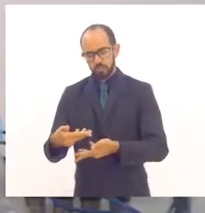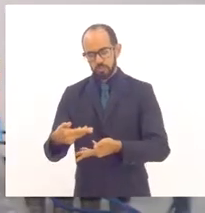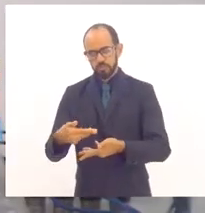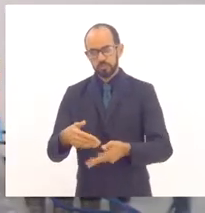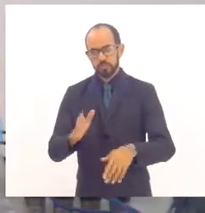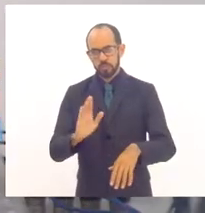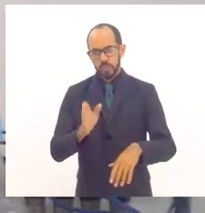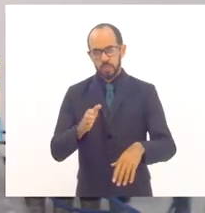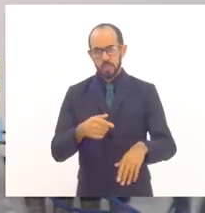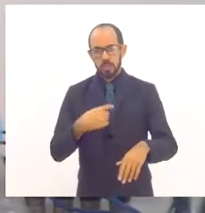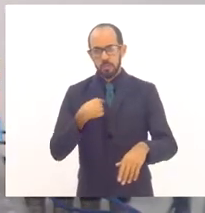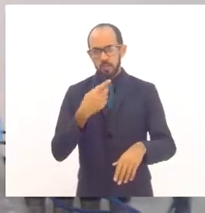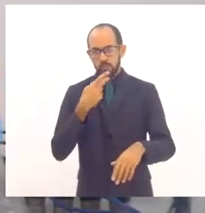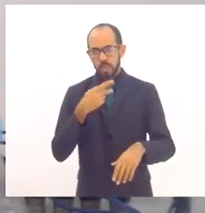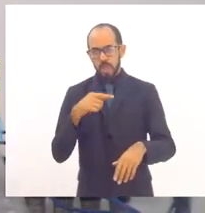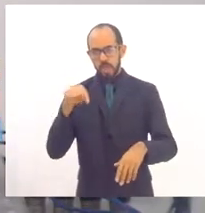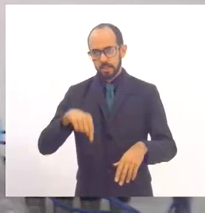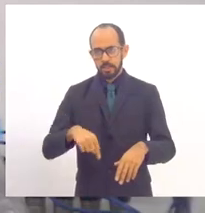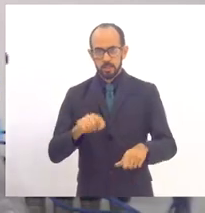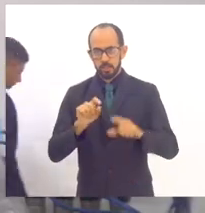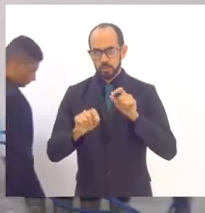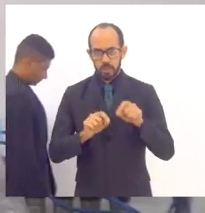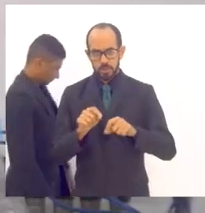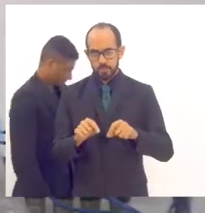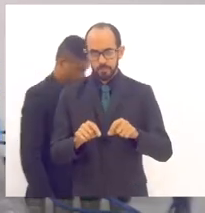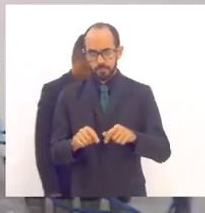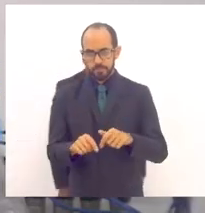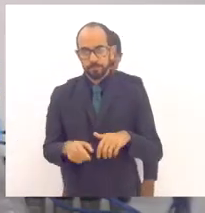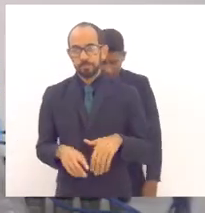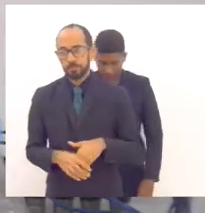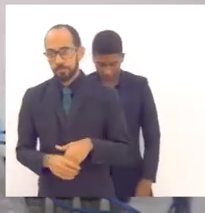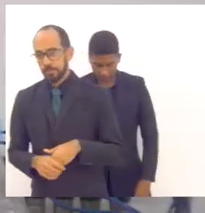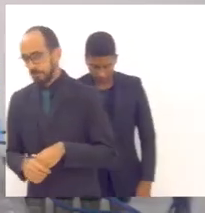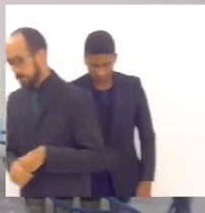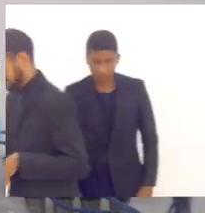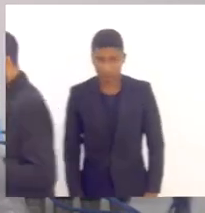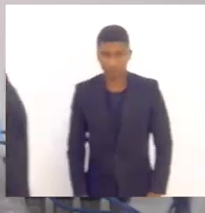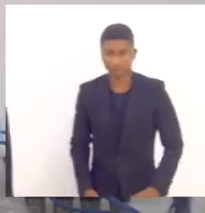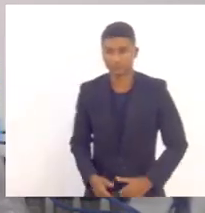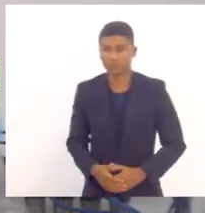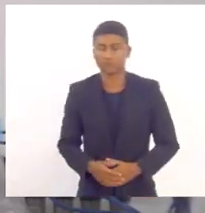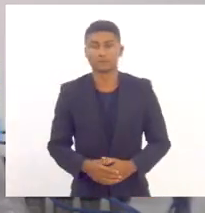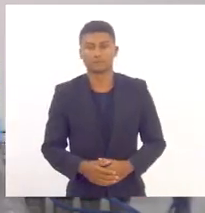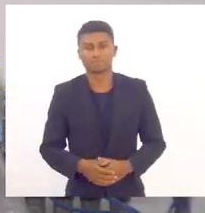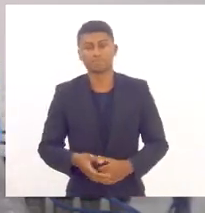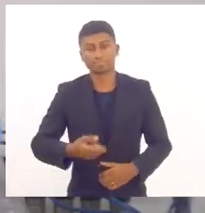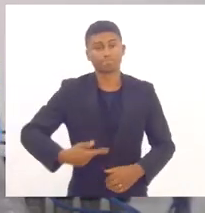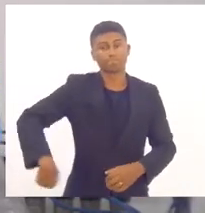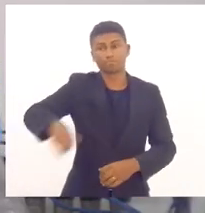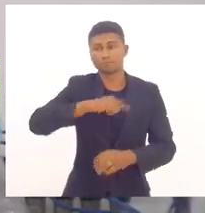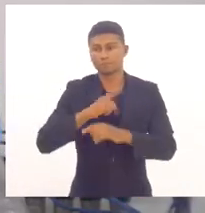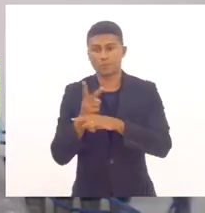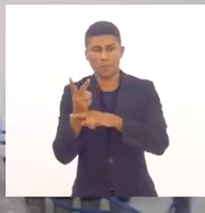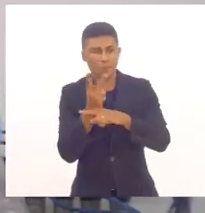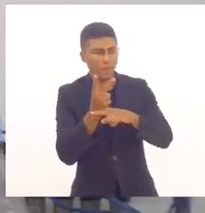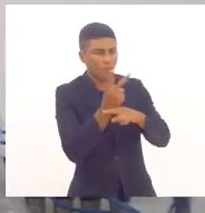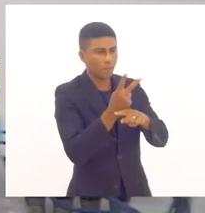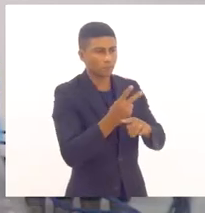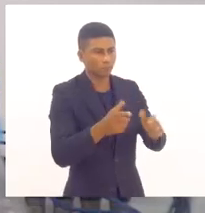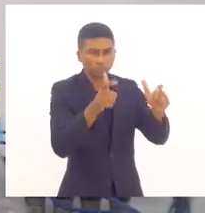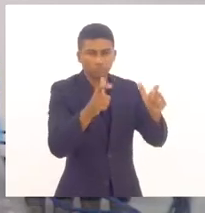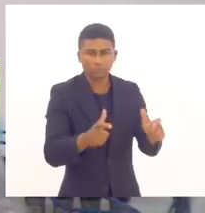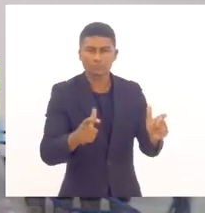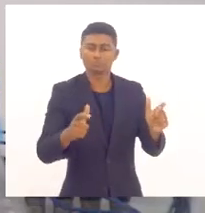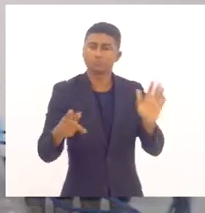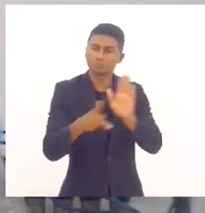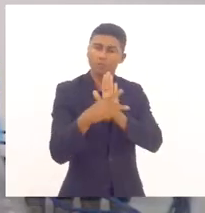Então, assim, o que eu vim dizer aqui para vocês é estamos em busca de um lugar próprio para vocês, que seja do Estado, que se possa